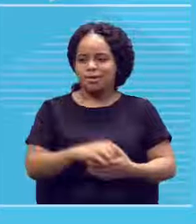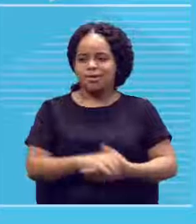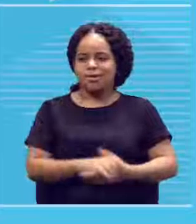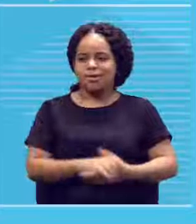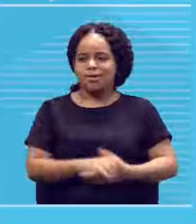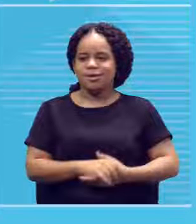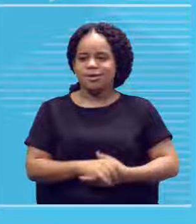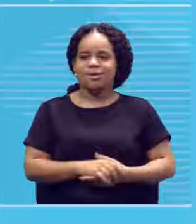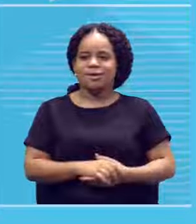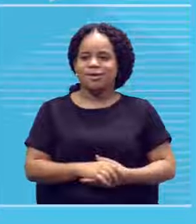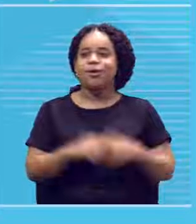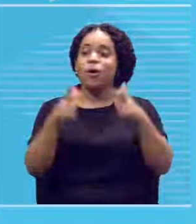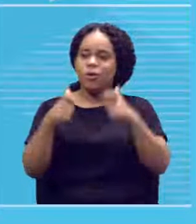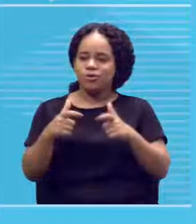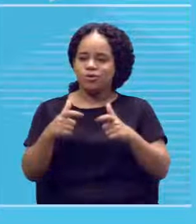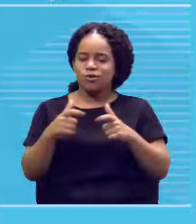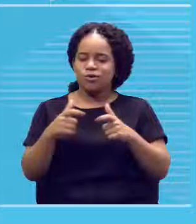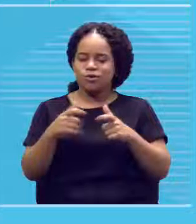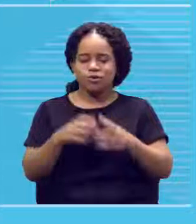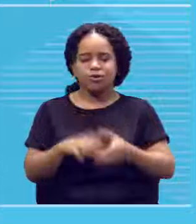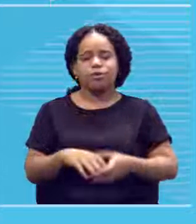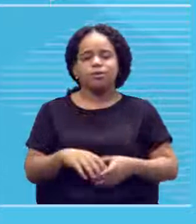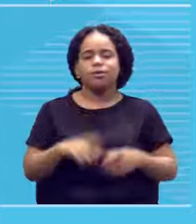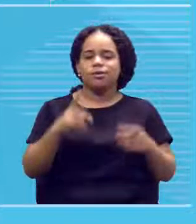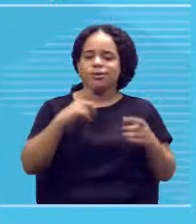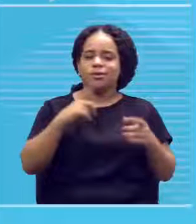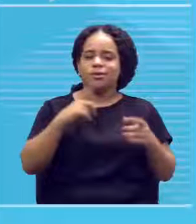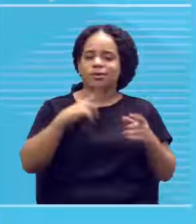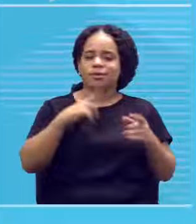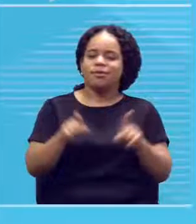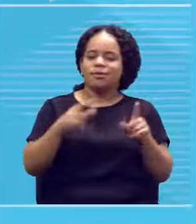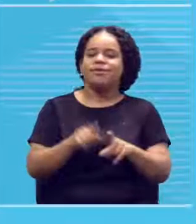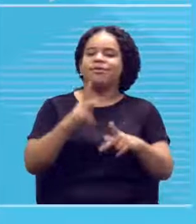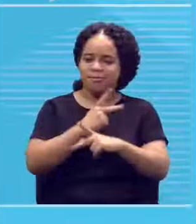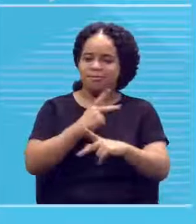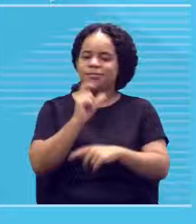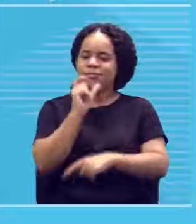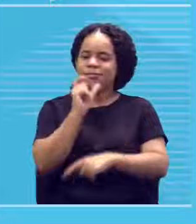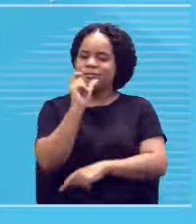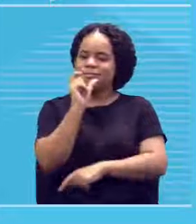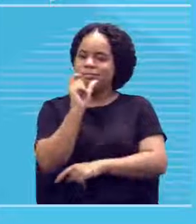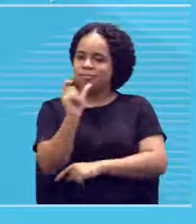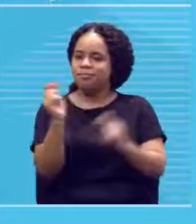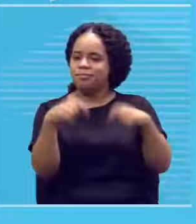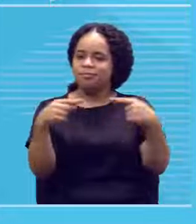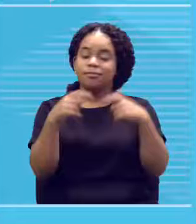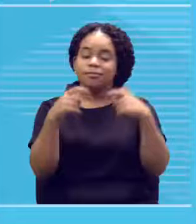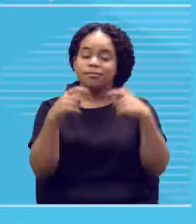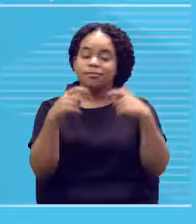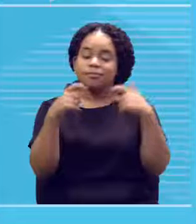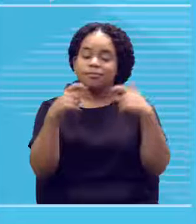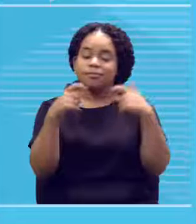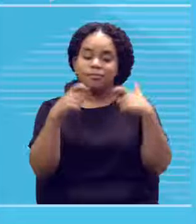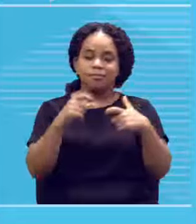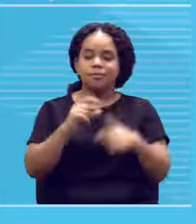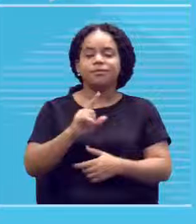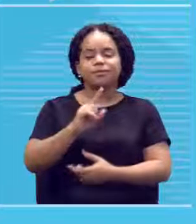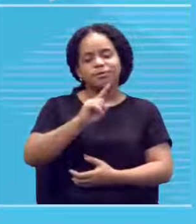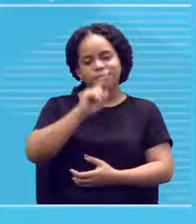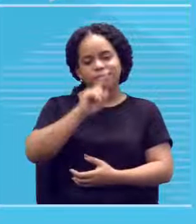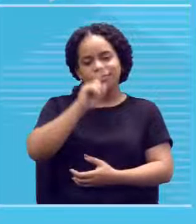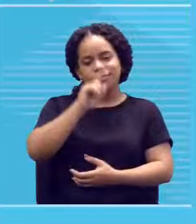vai nos dar uma ideia de lugar lugar viu não se esqueçam